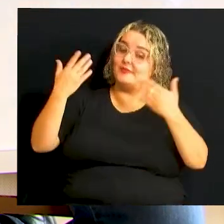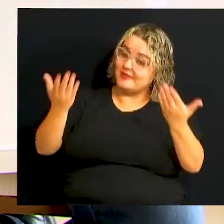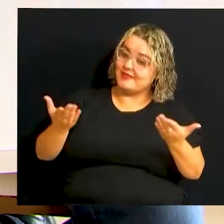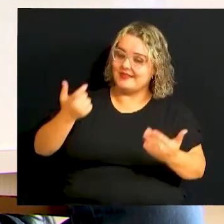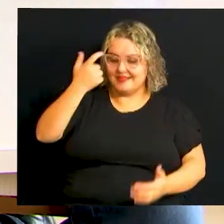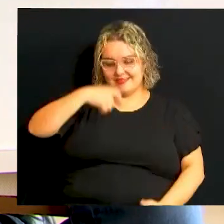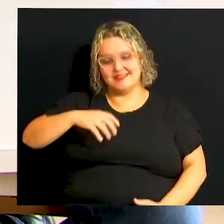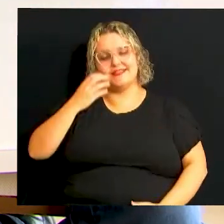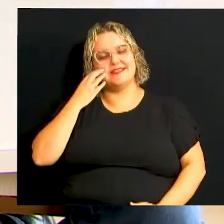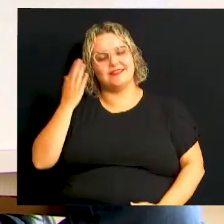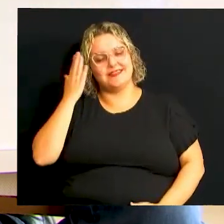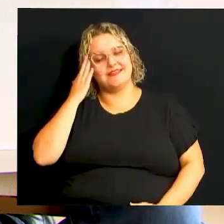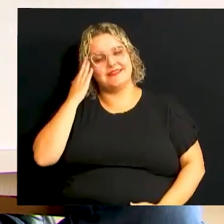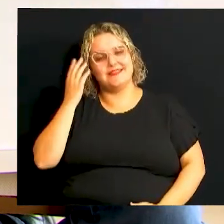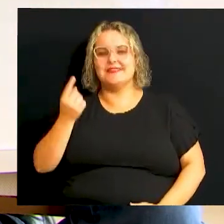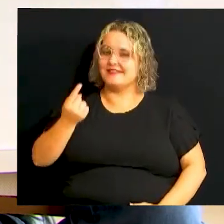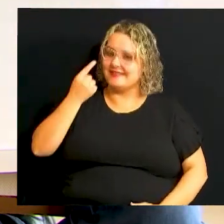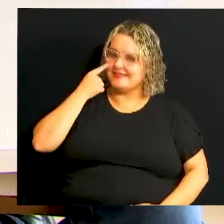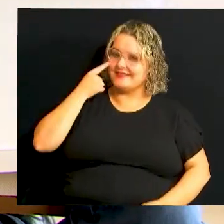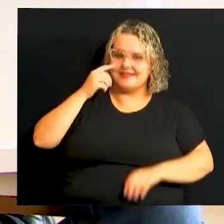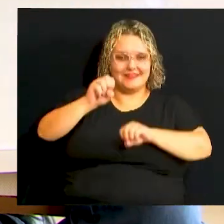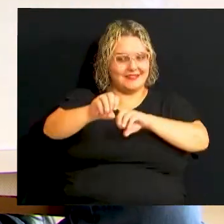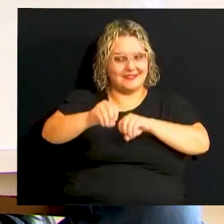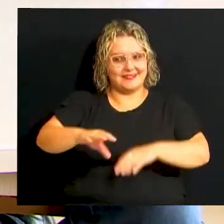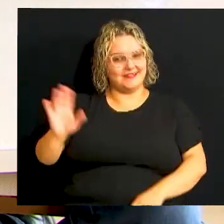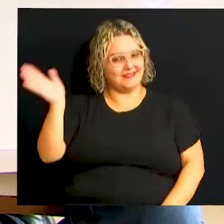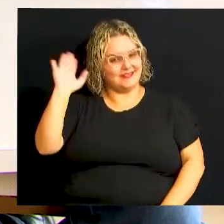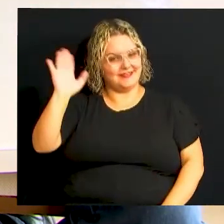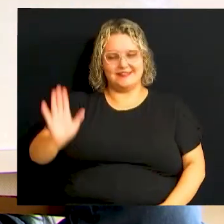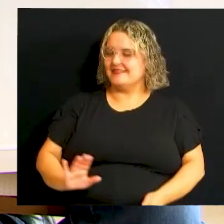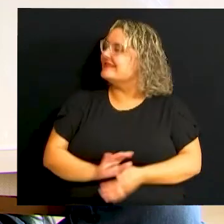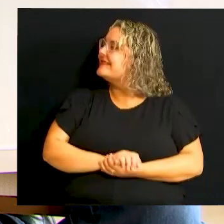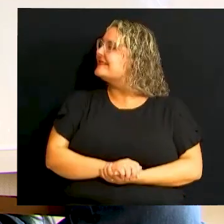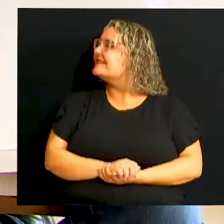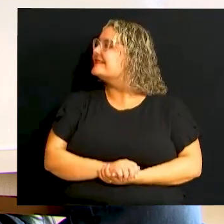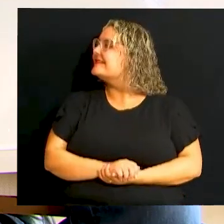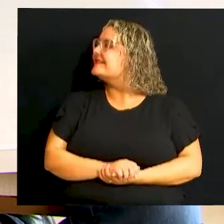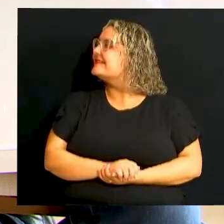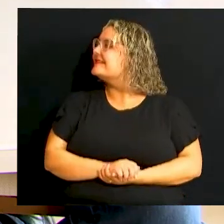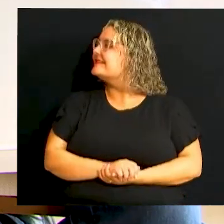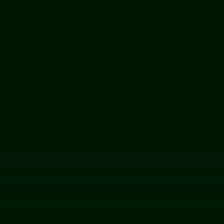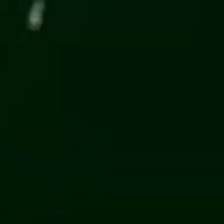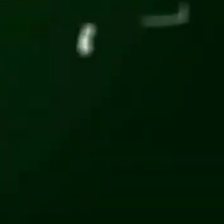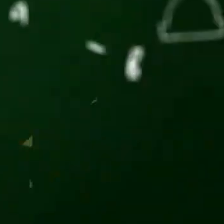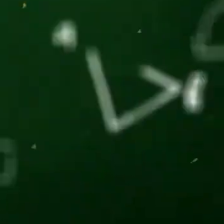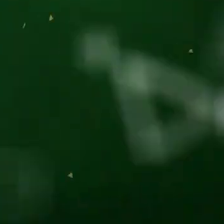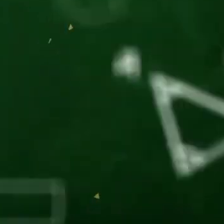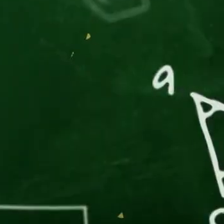Bom, pessoal, eu sou o André Aranha e já sabe, né? Tô sempre de olho na educação. Tchau.